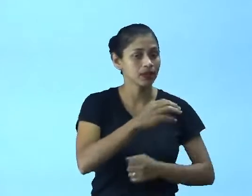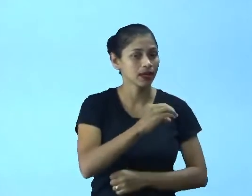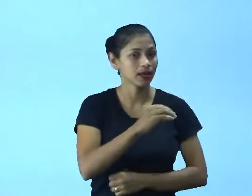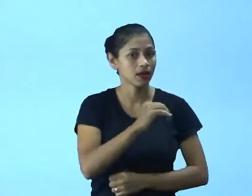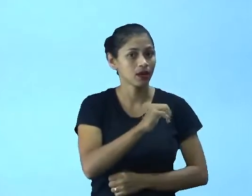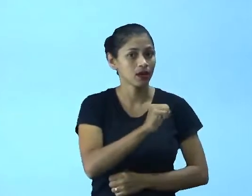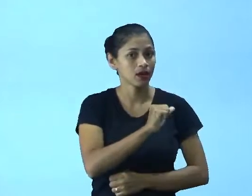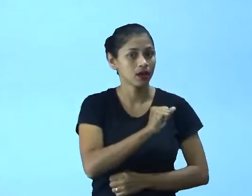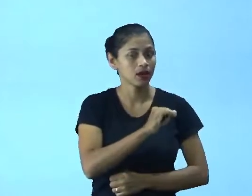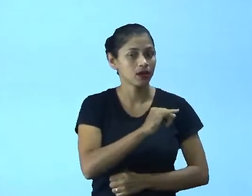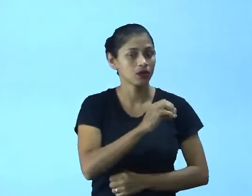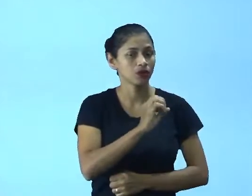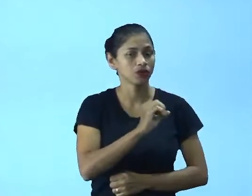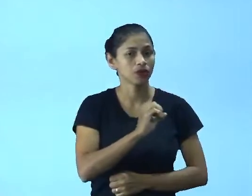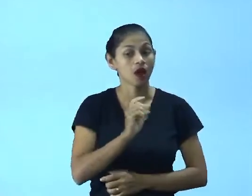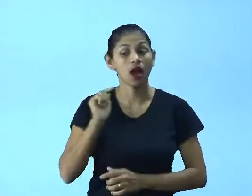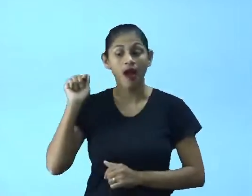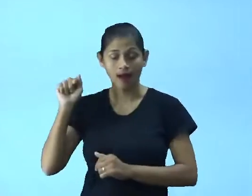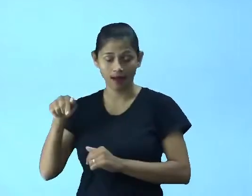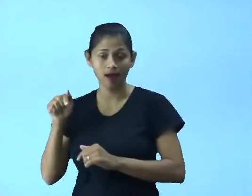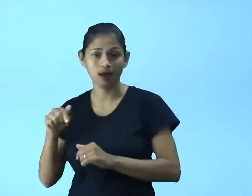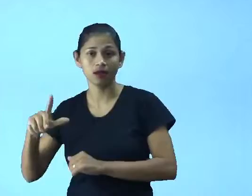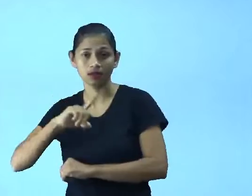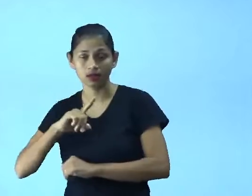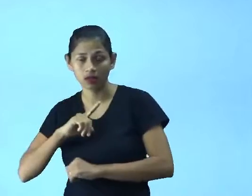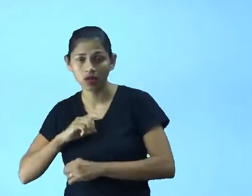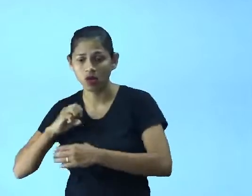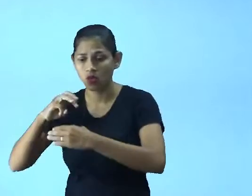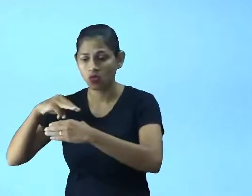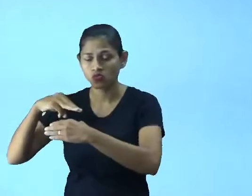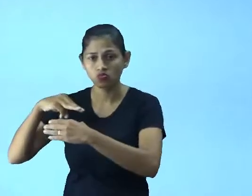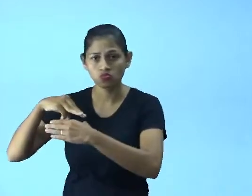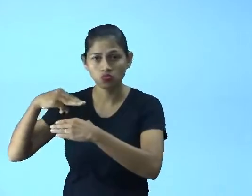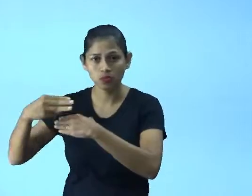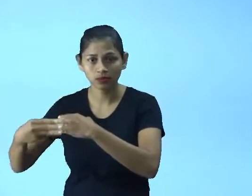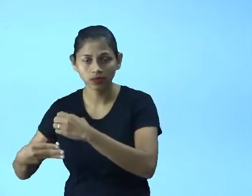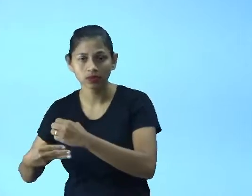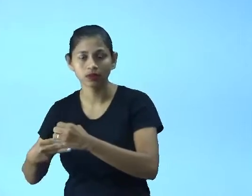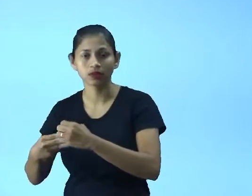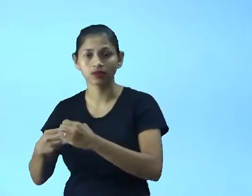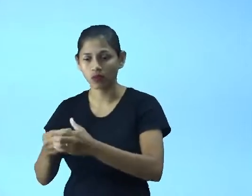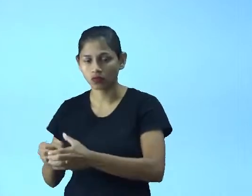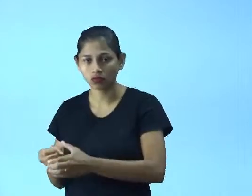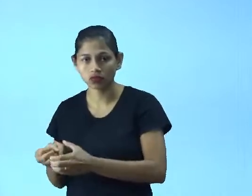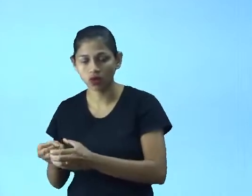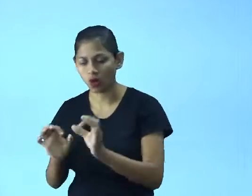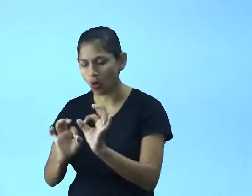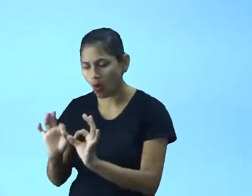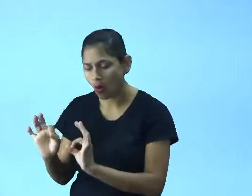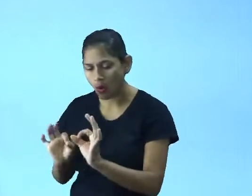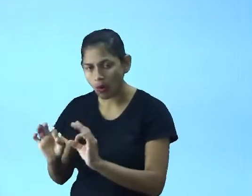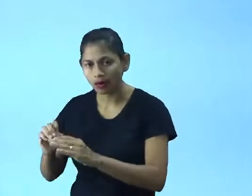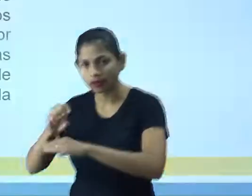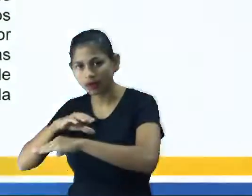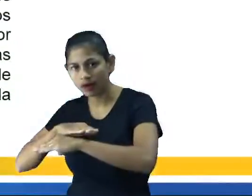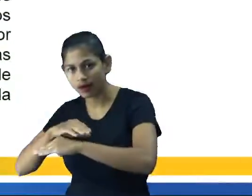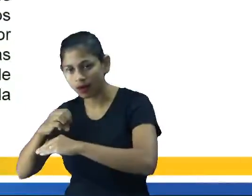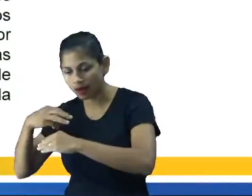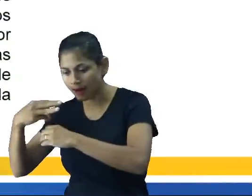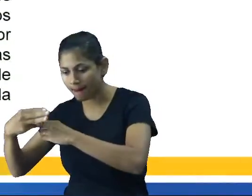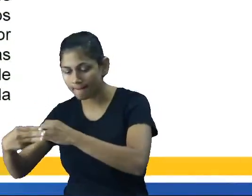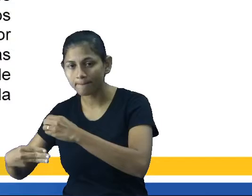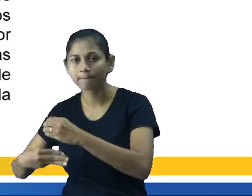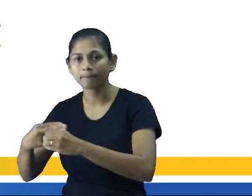célula eucarionte, ela já tem uma célula mais organizada, ela já tem aí camadas definidas e também tem a presença